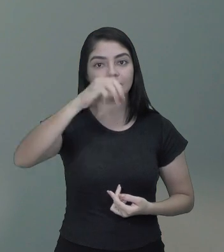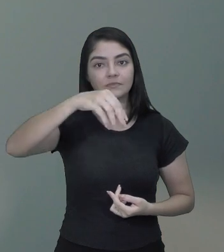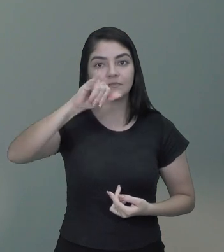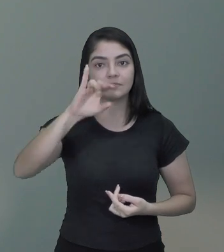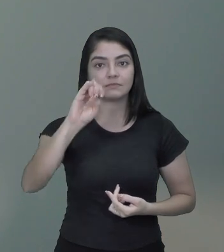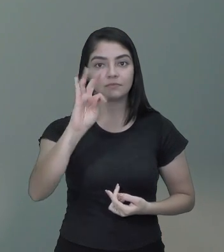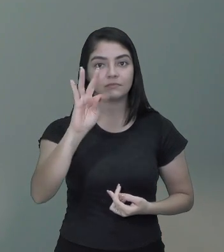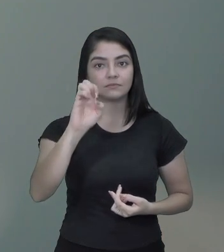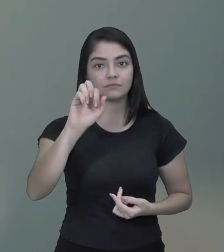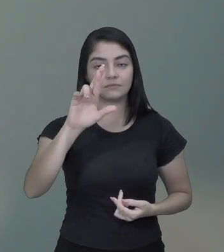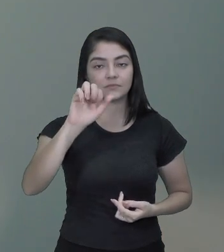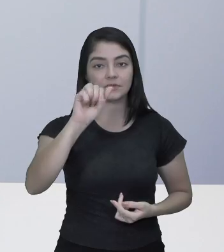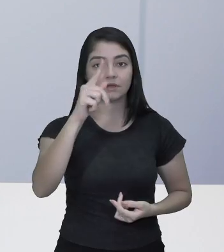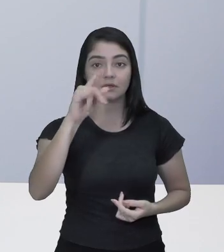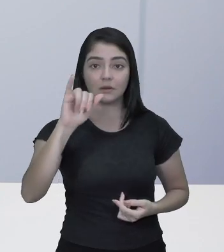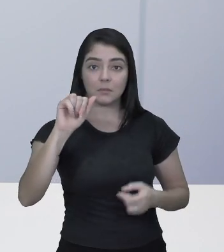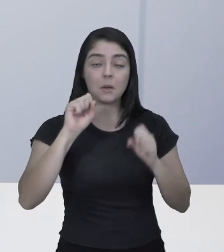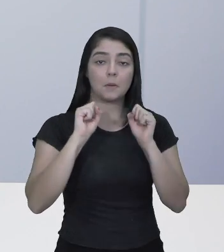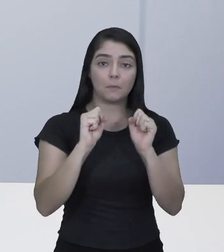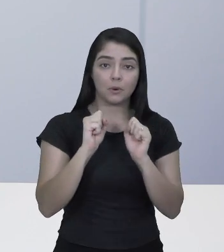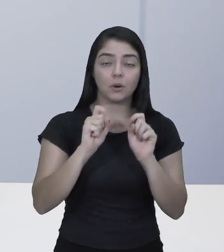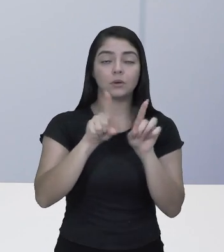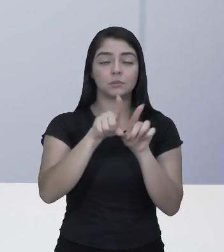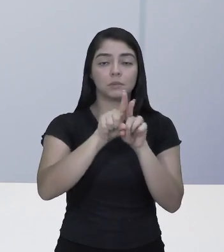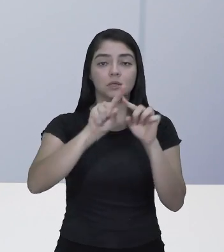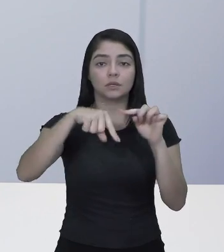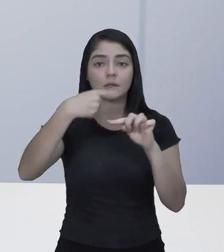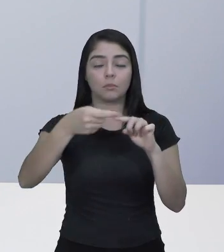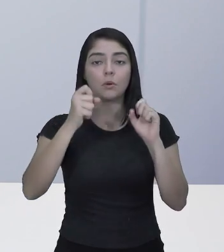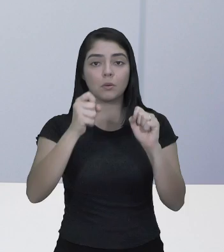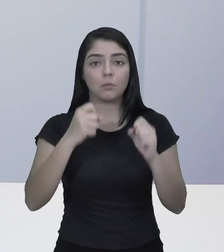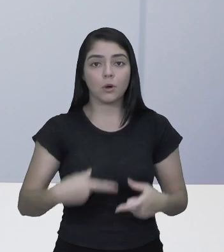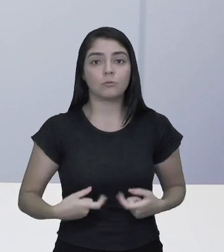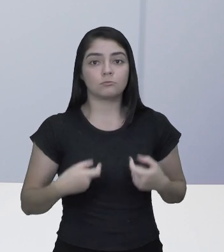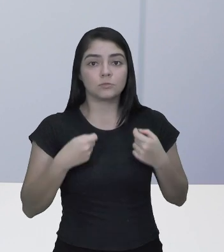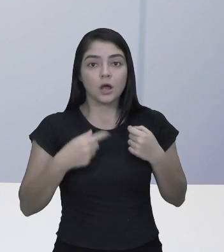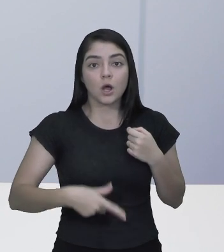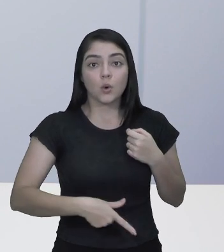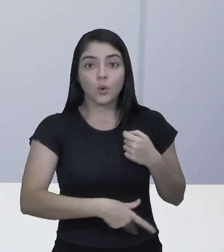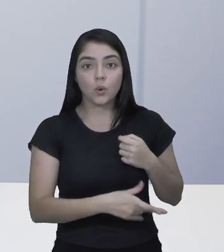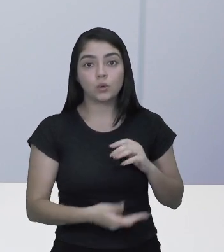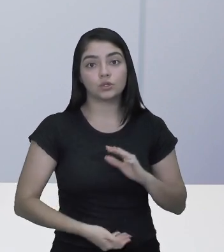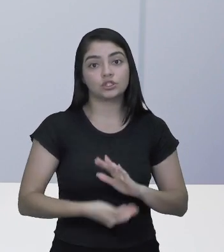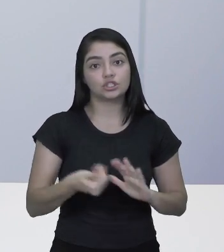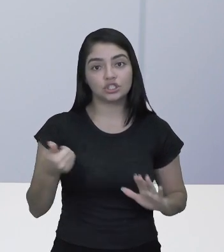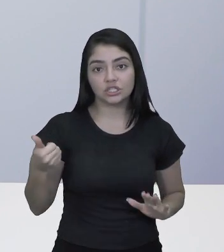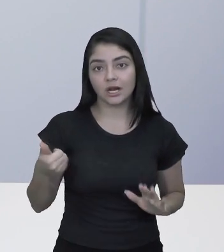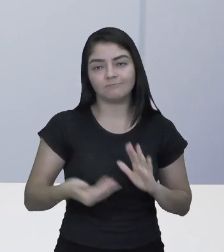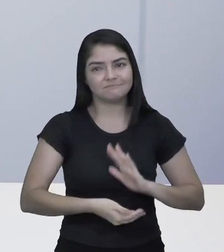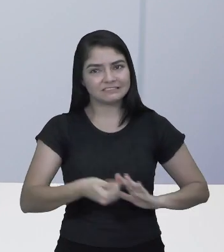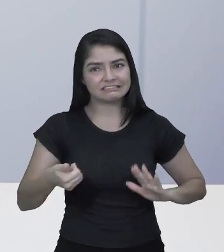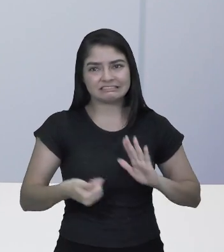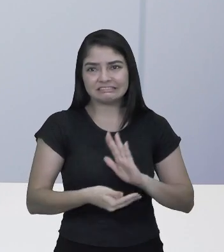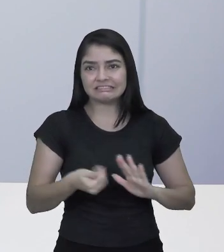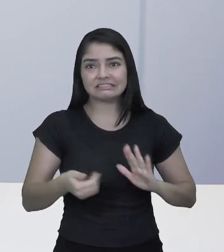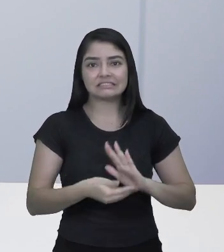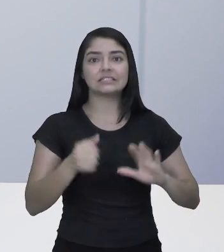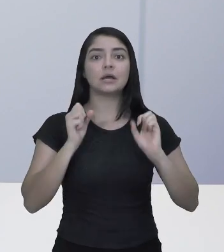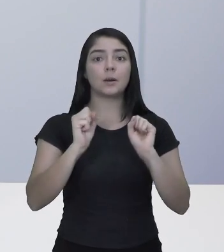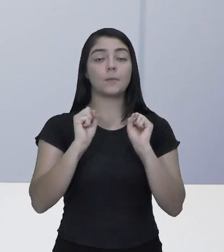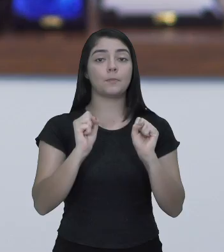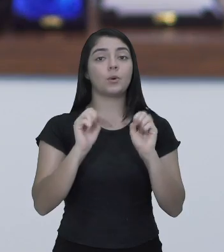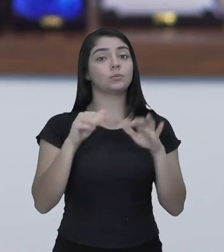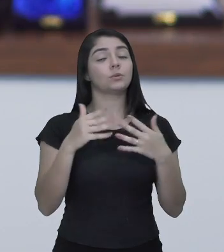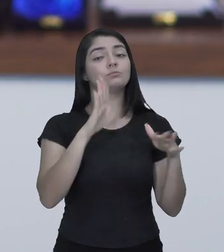do tumor, e numa sequência o paciente é abordado cirurgicamente para se completar e retirar o máximo possível